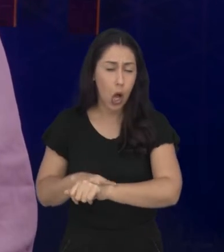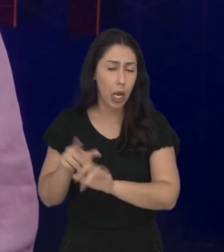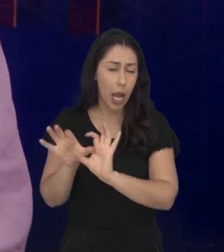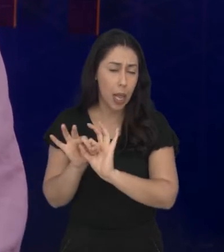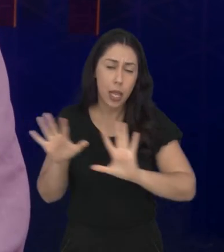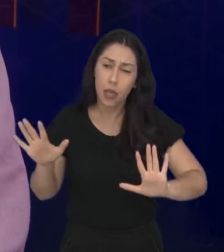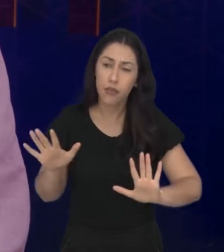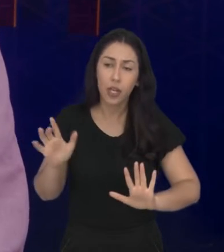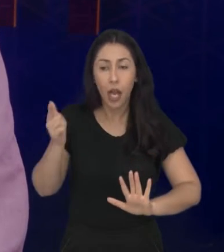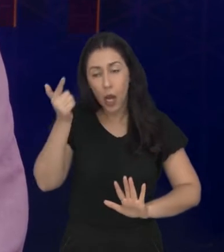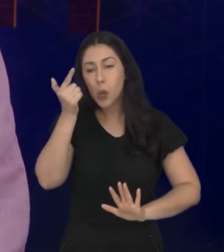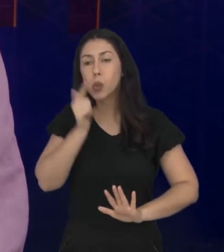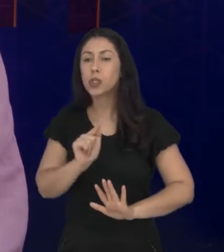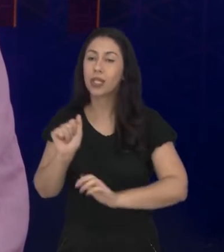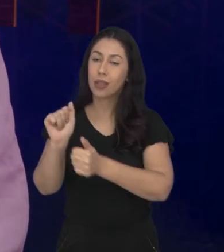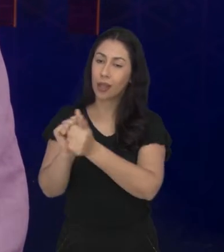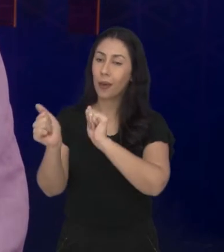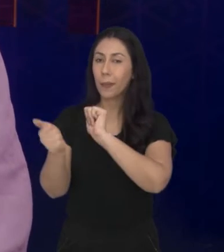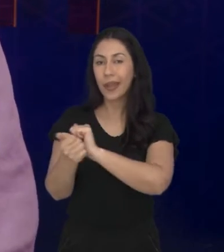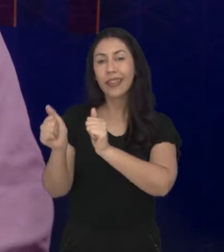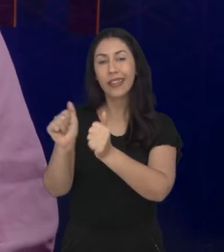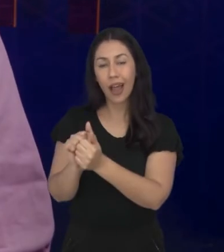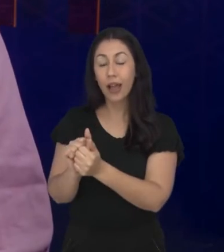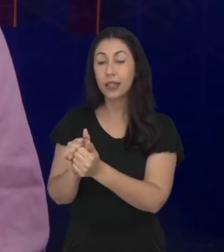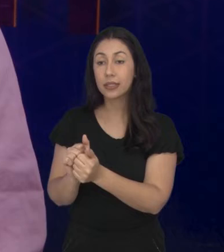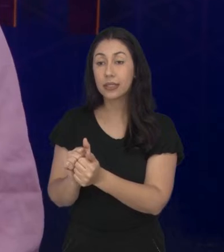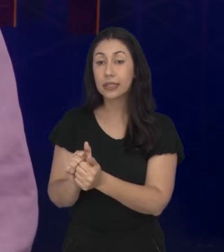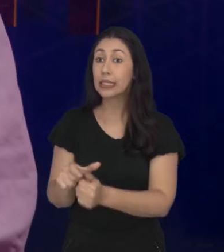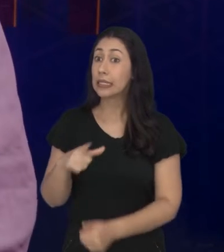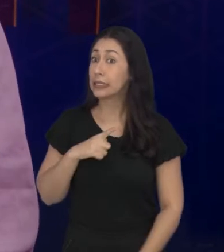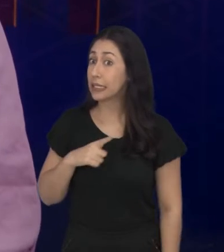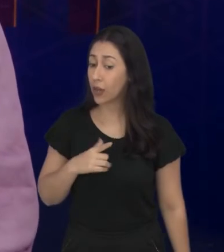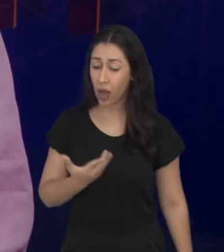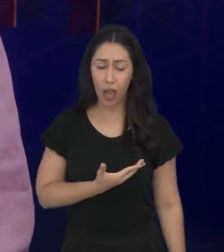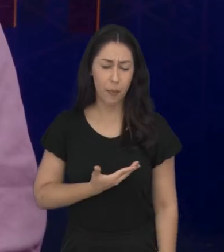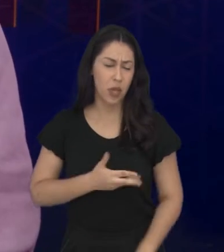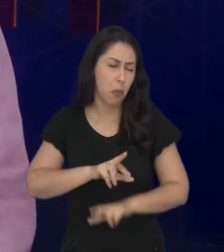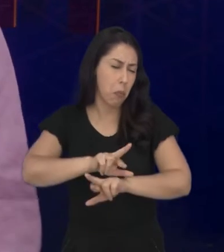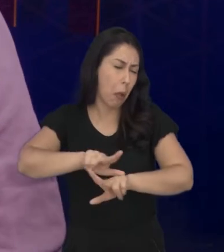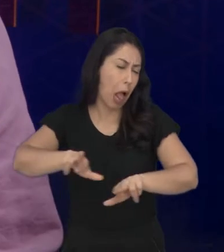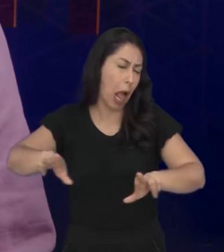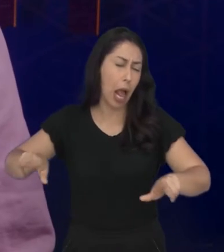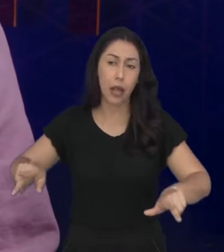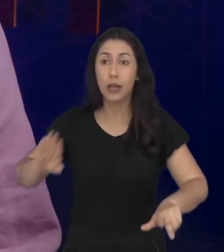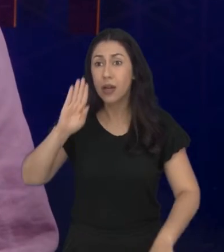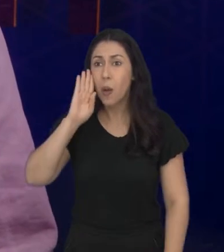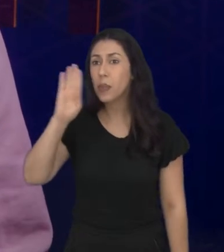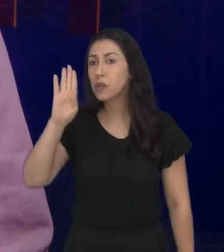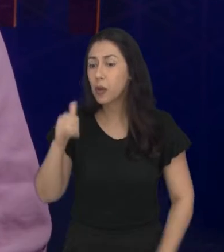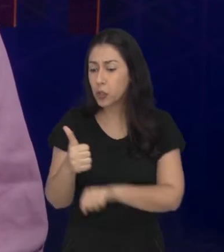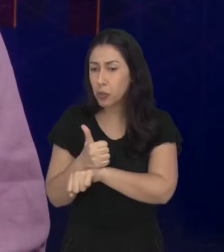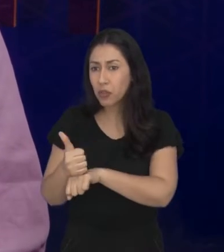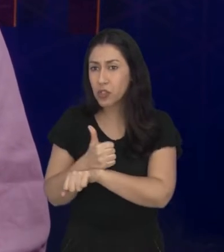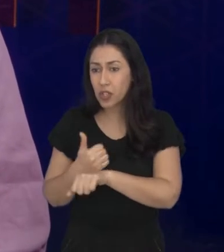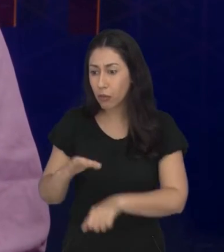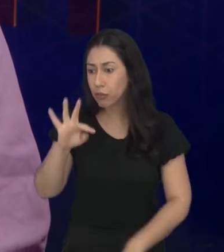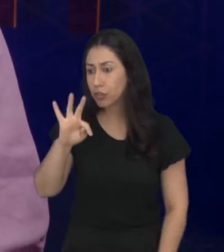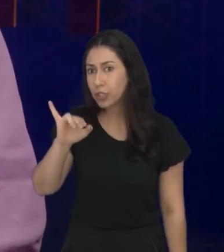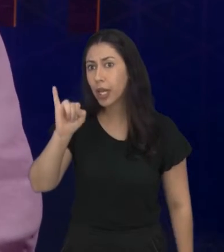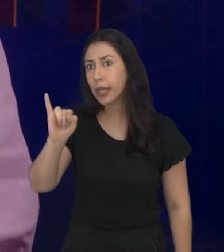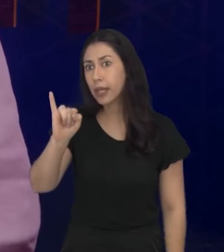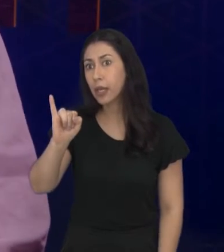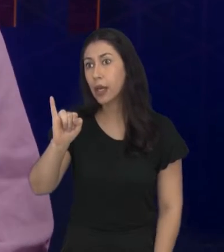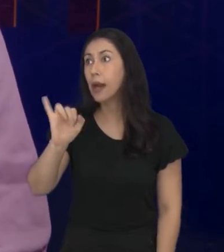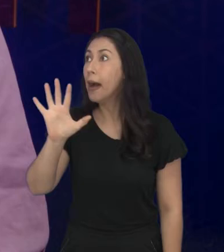adaptar, né, à rotina dela. E eu tenho diversos amigos, principalmente a galera do TI, né? A galera do TI